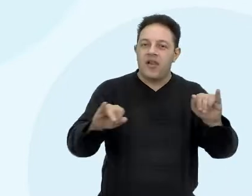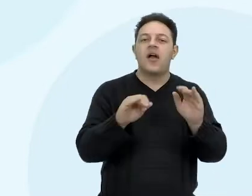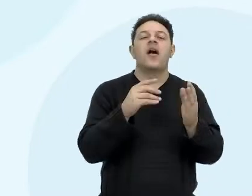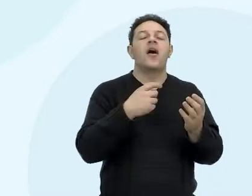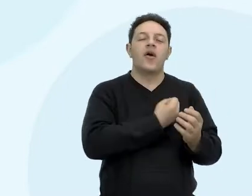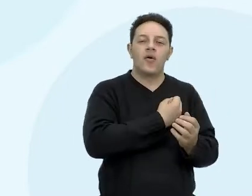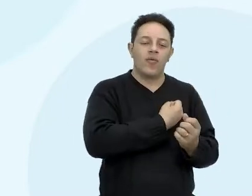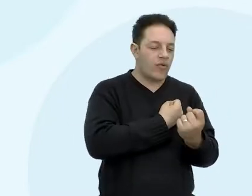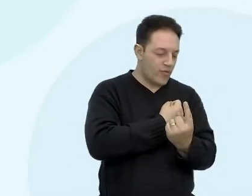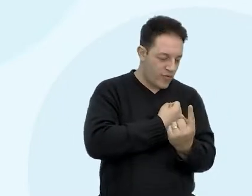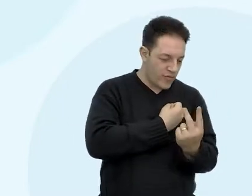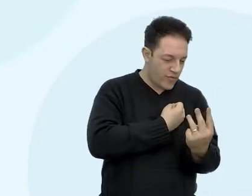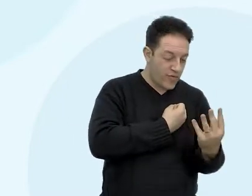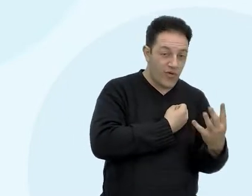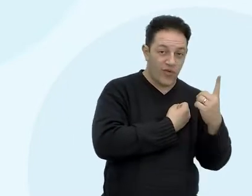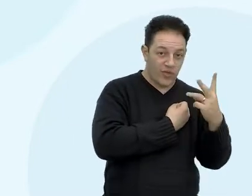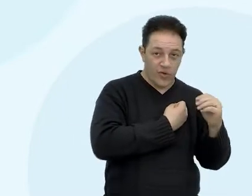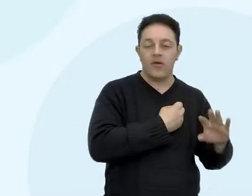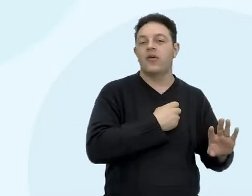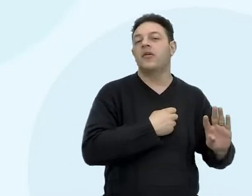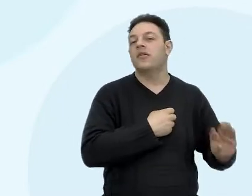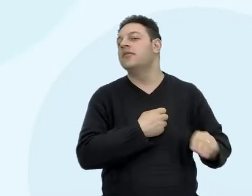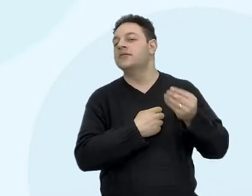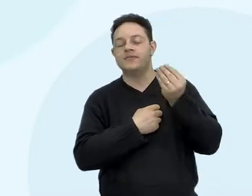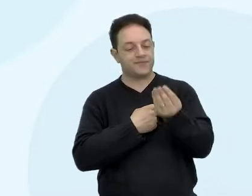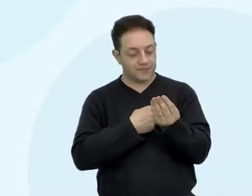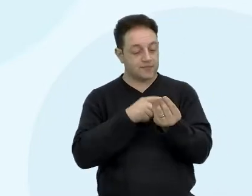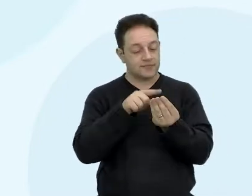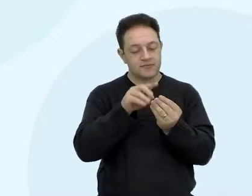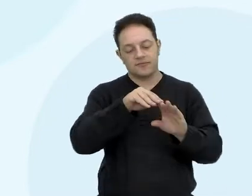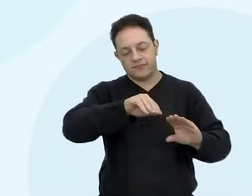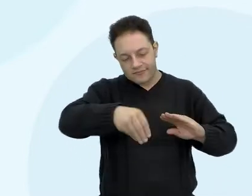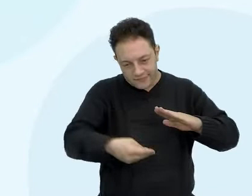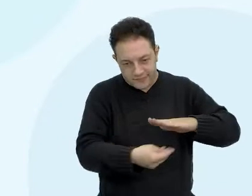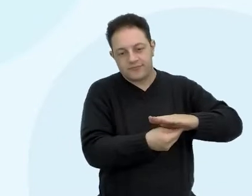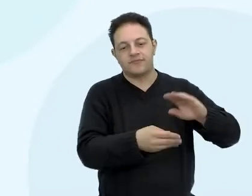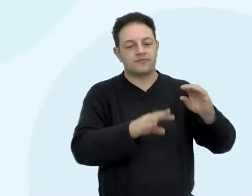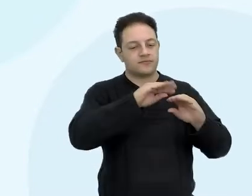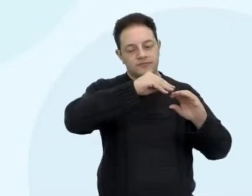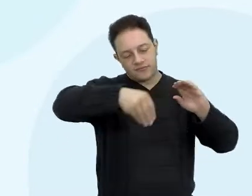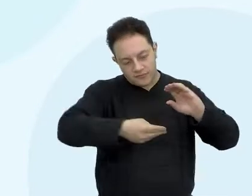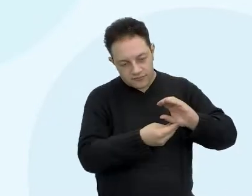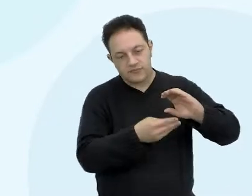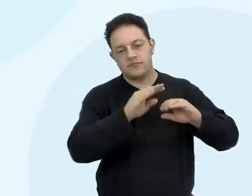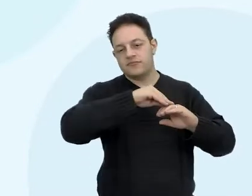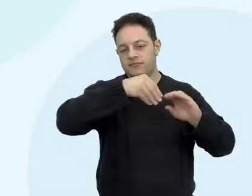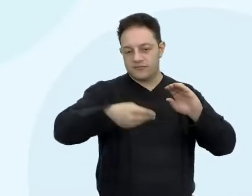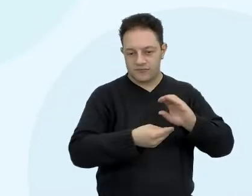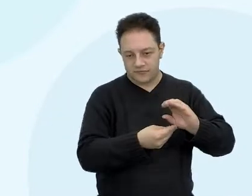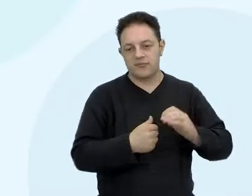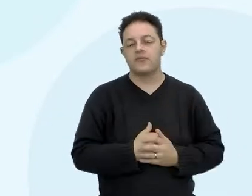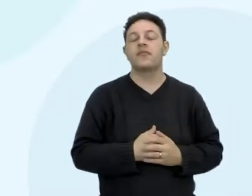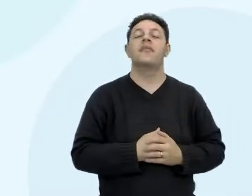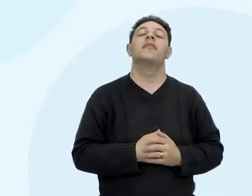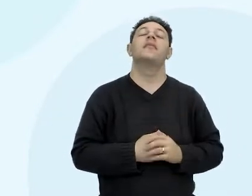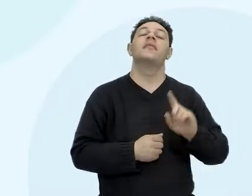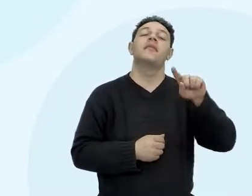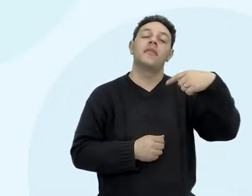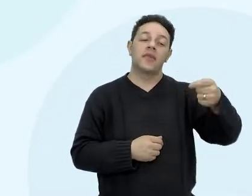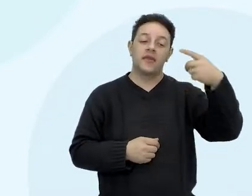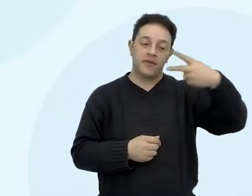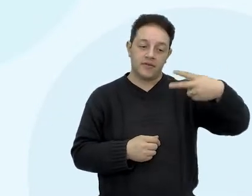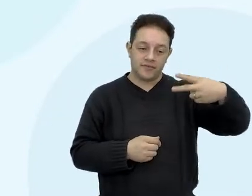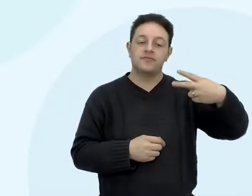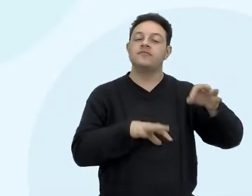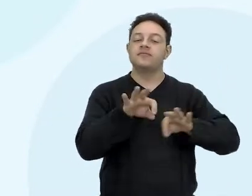de 1 a 12 e aí tirou a primeira, coloca uma embaixo da outra, que eu expliquei aí. Na segunda aí as etapas